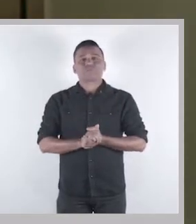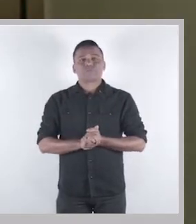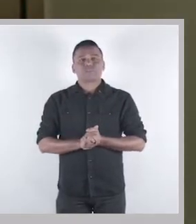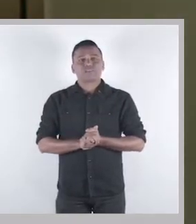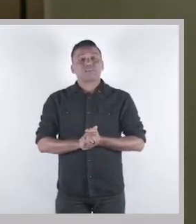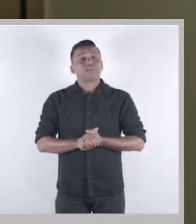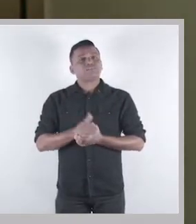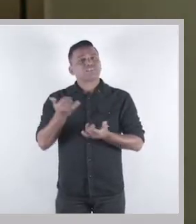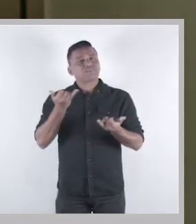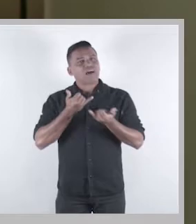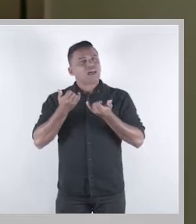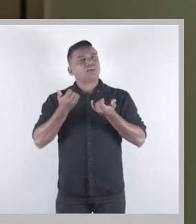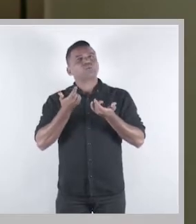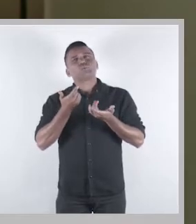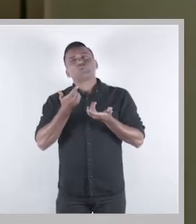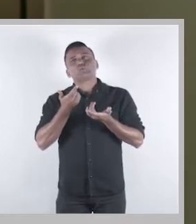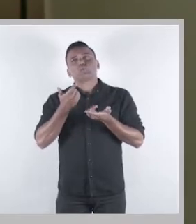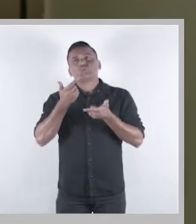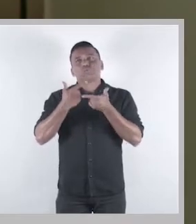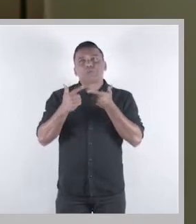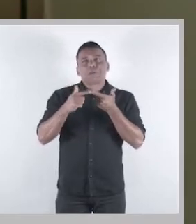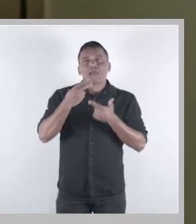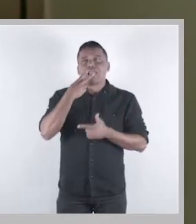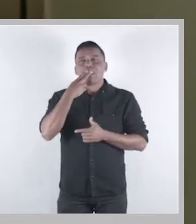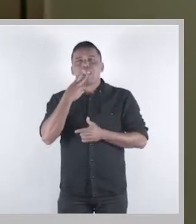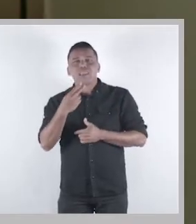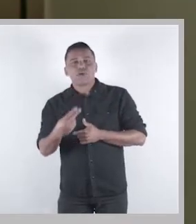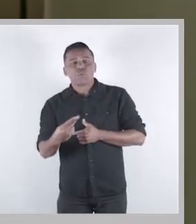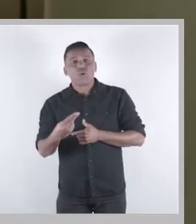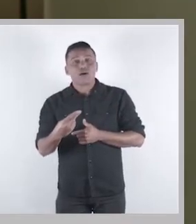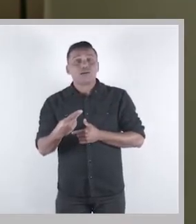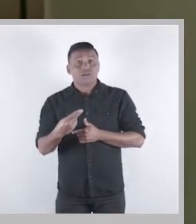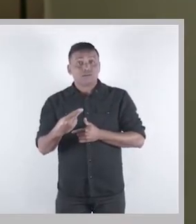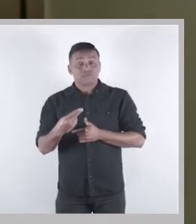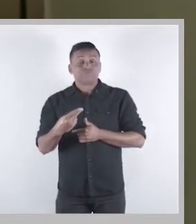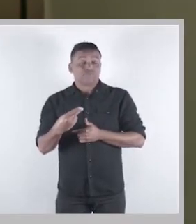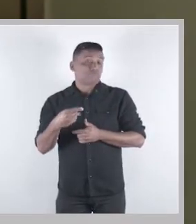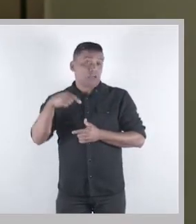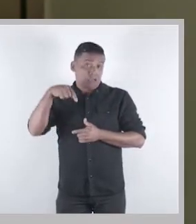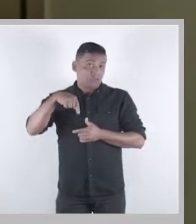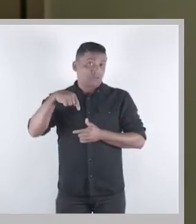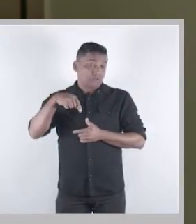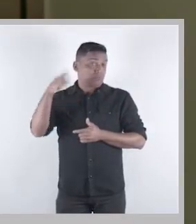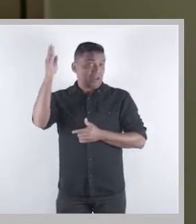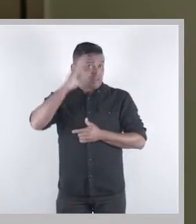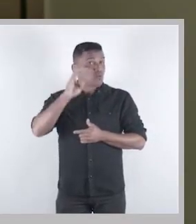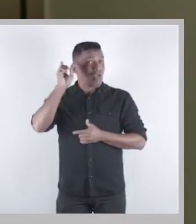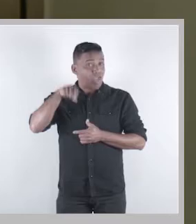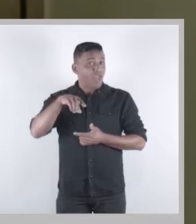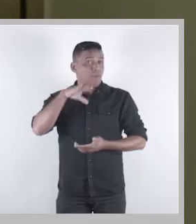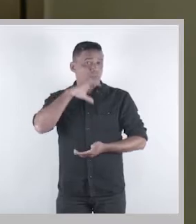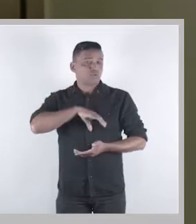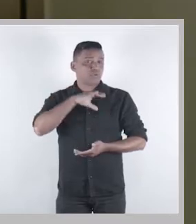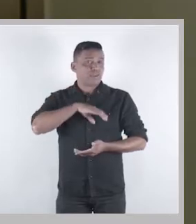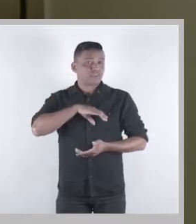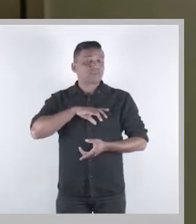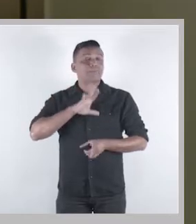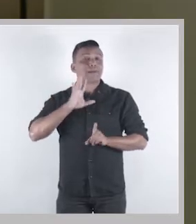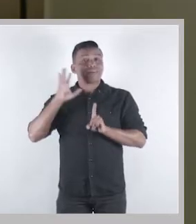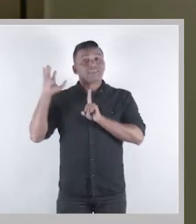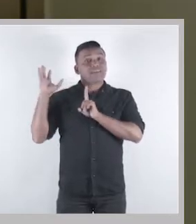nossa língua oficial é o português mas a gente tem uma influência grande nerd de